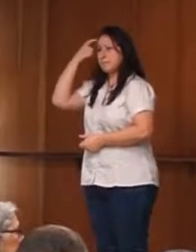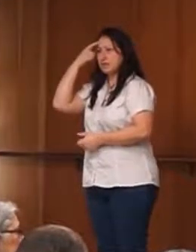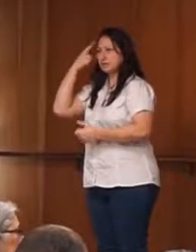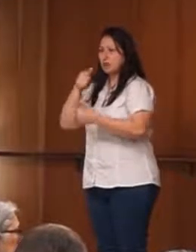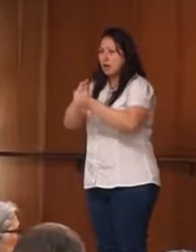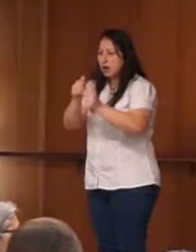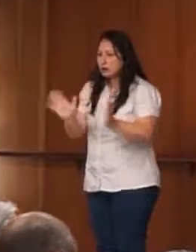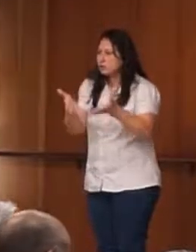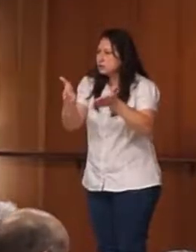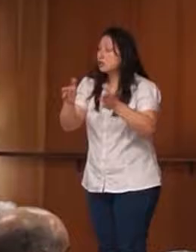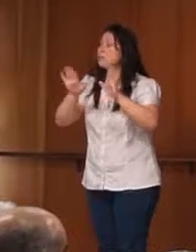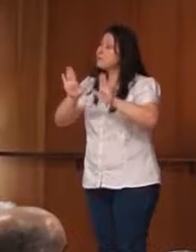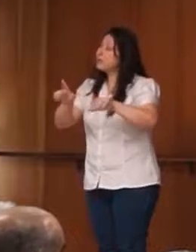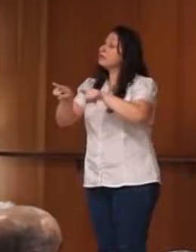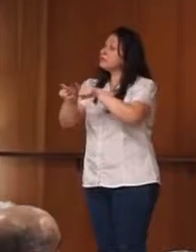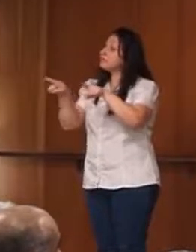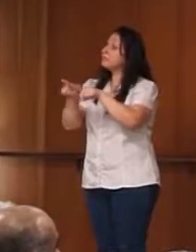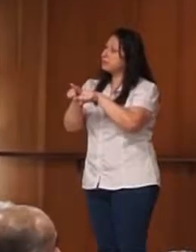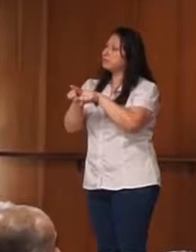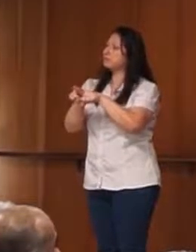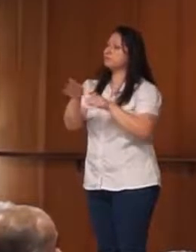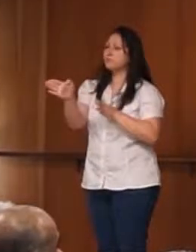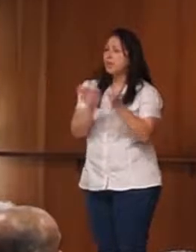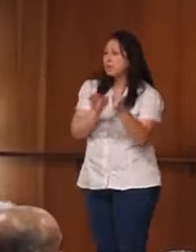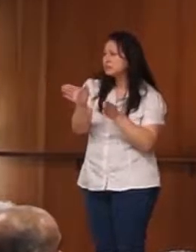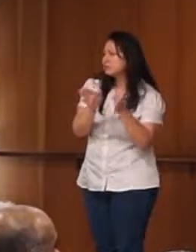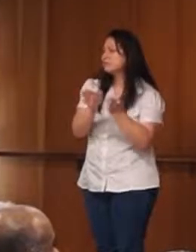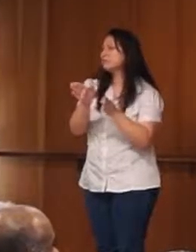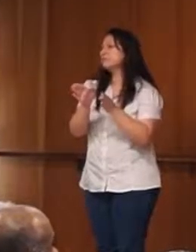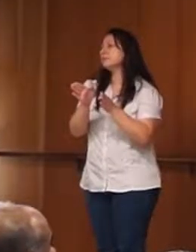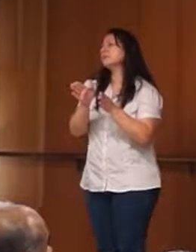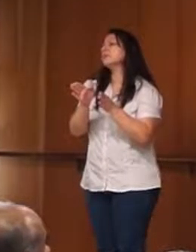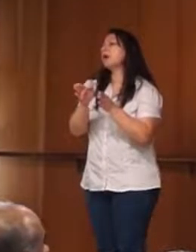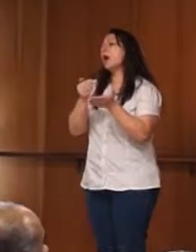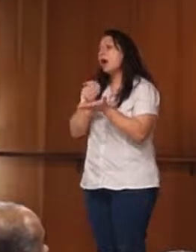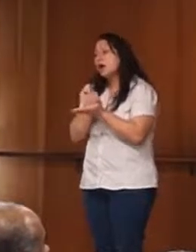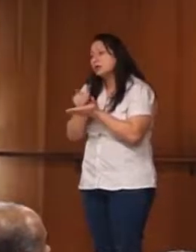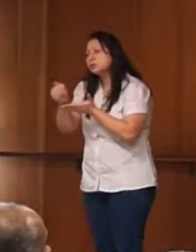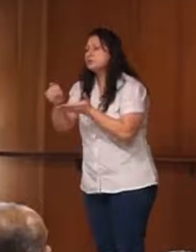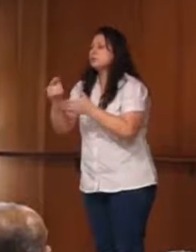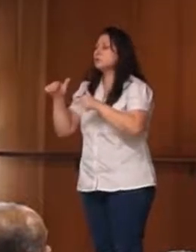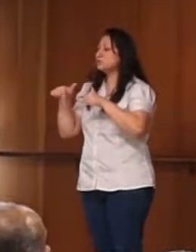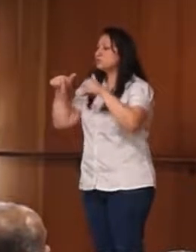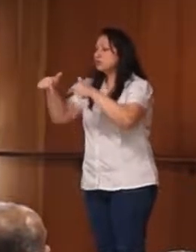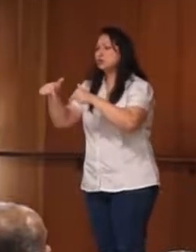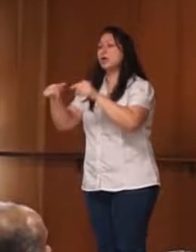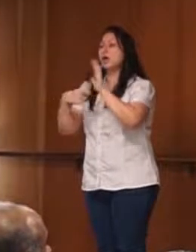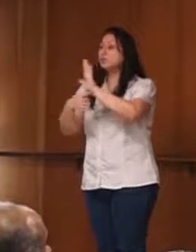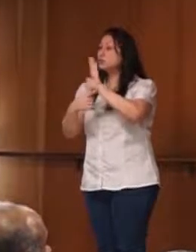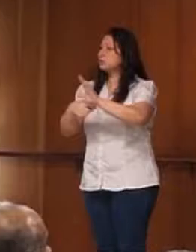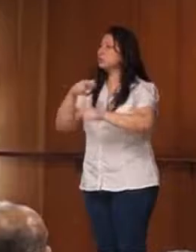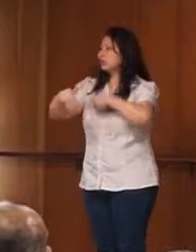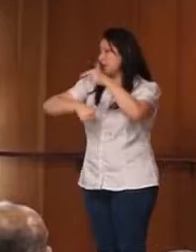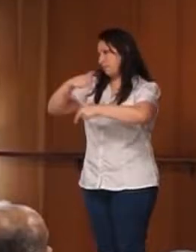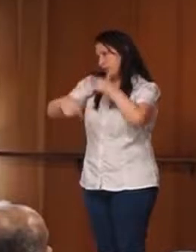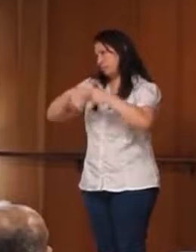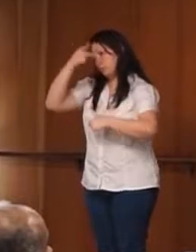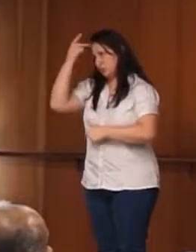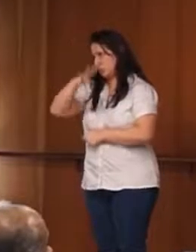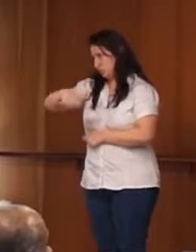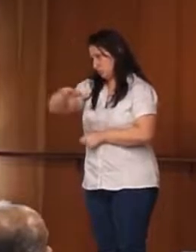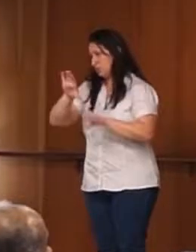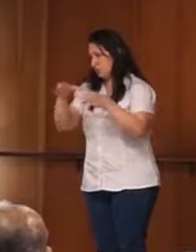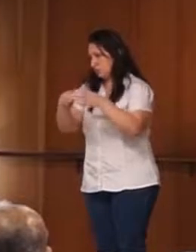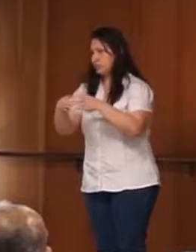assistencial, mas sim um caráter de atendimento de demandas dos grupos beneficiados, né? O grupo de trabalho que